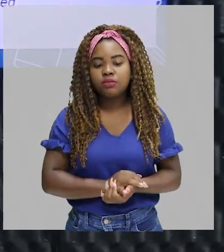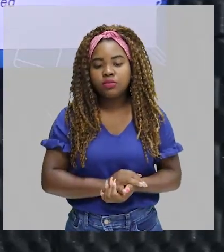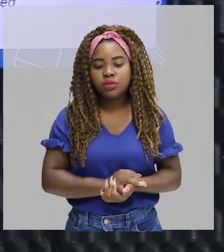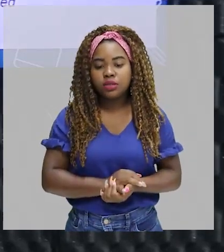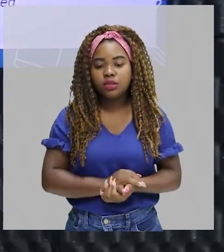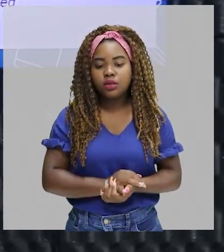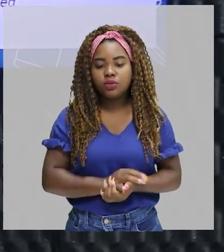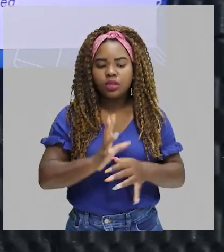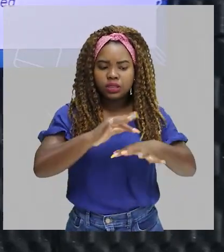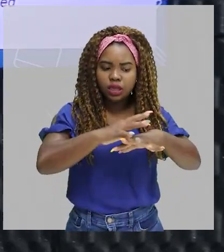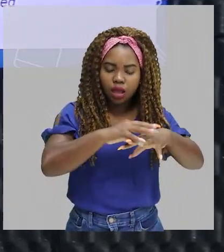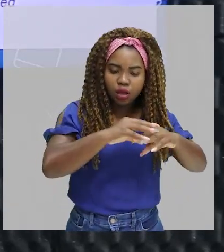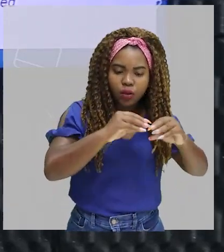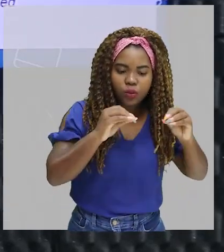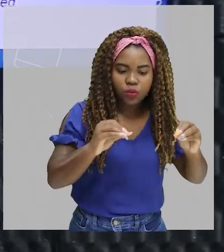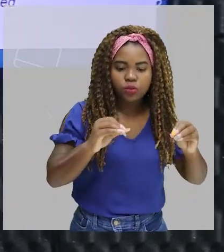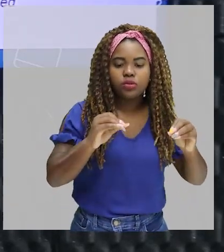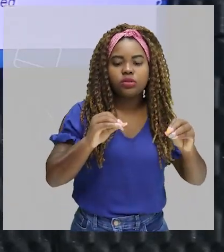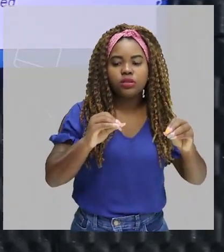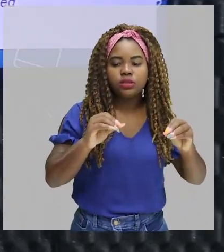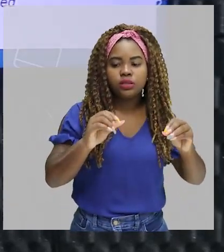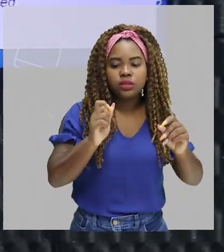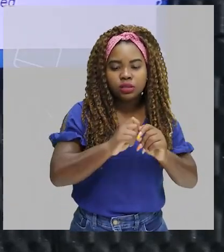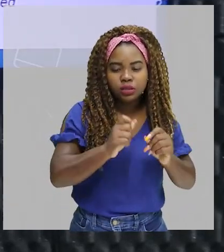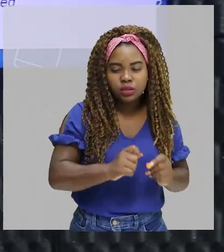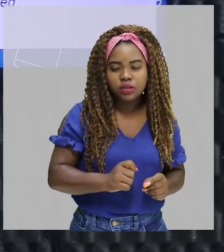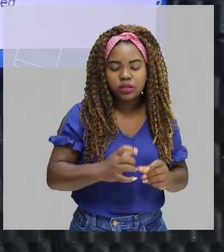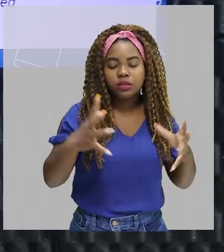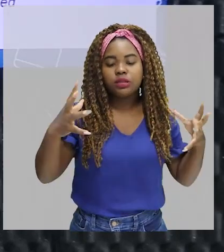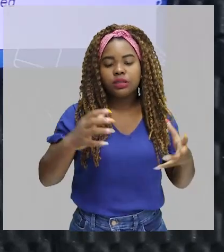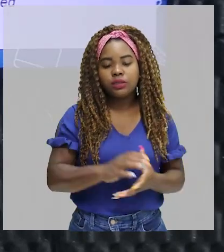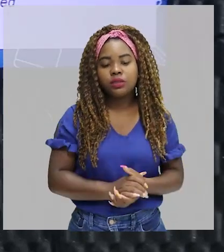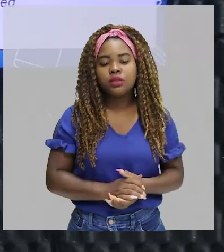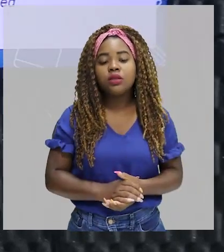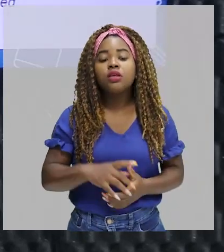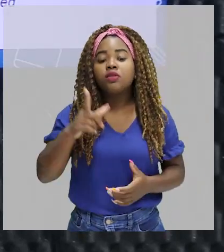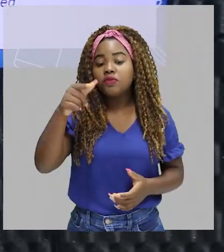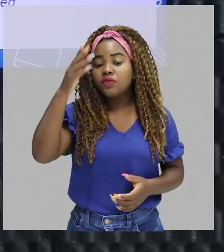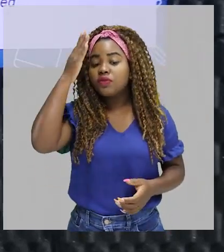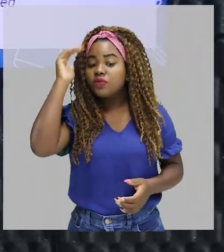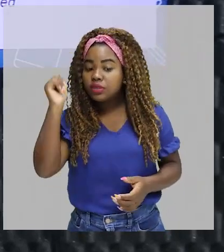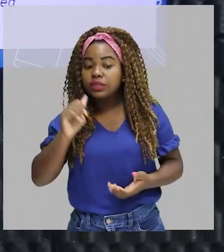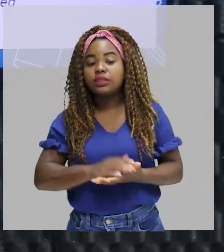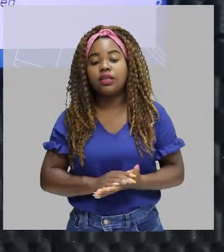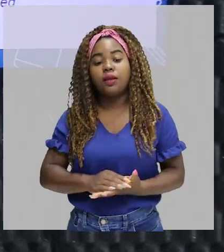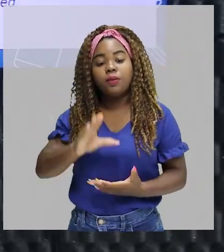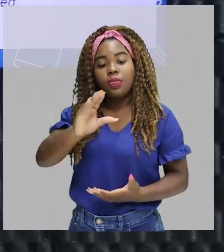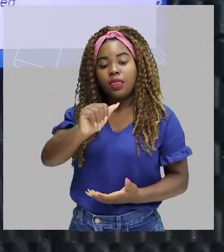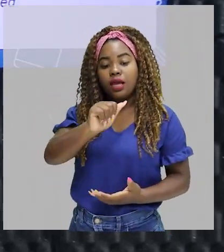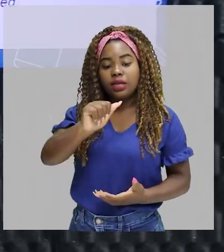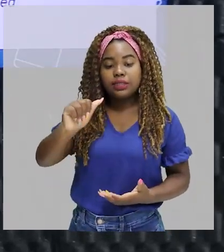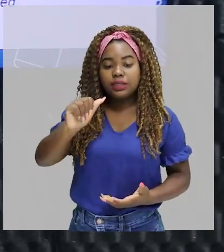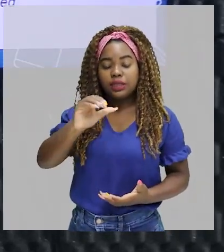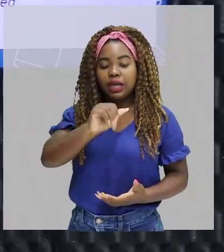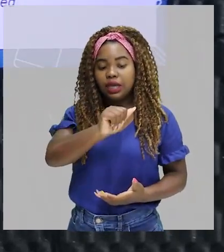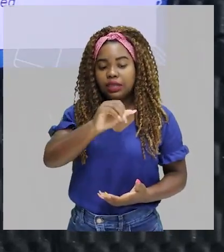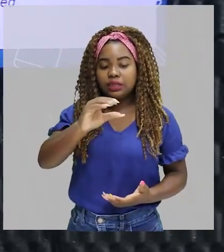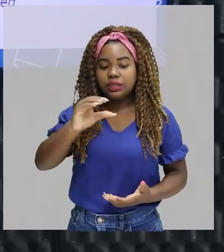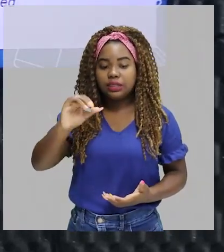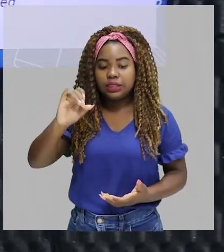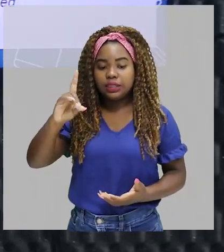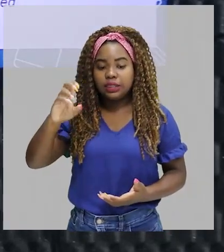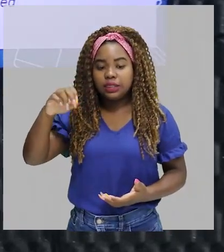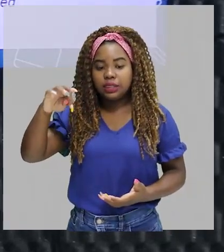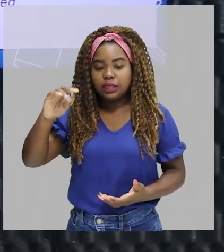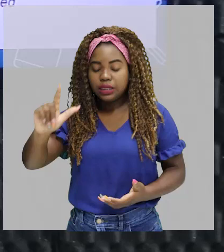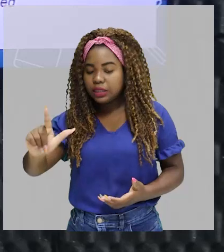você conseguiria perceber o que significa accidental, o que significa creation e o que significa cure, porque são palavras